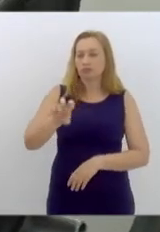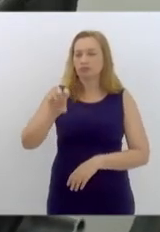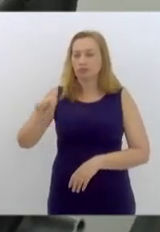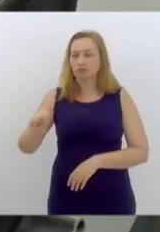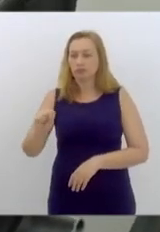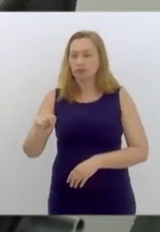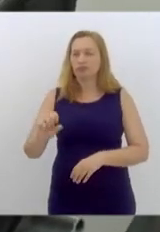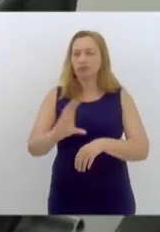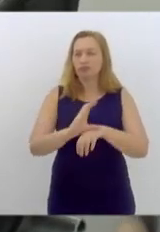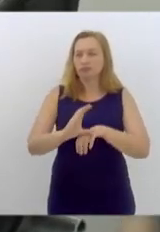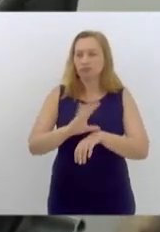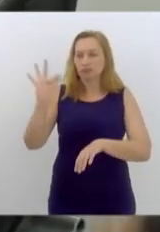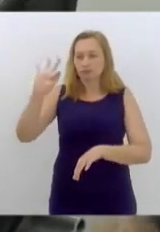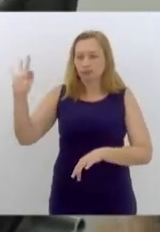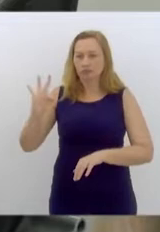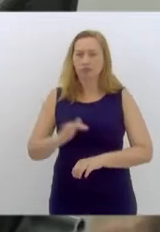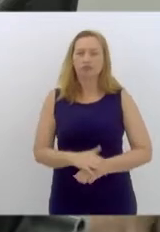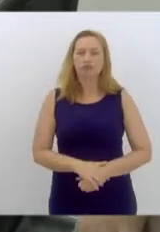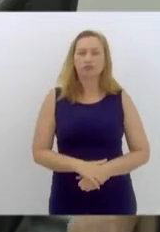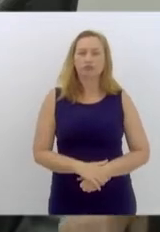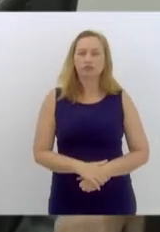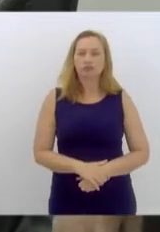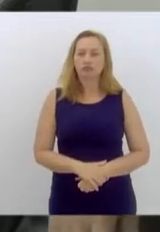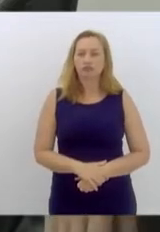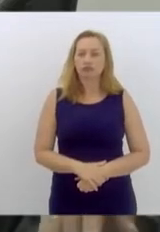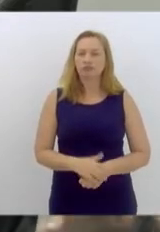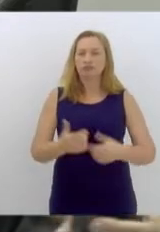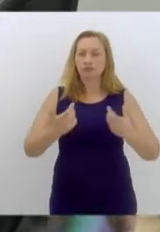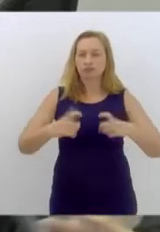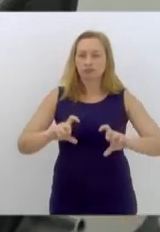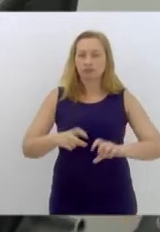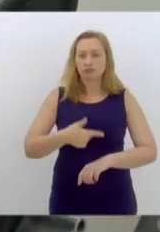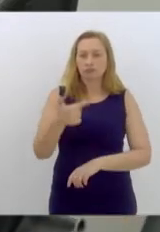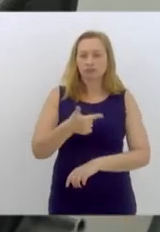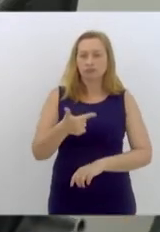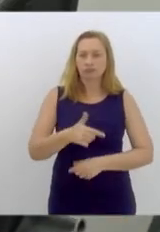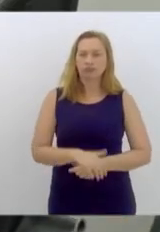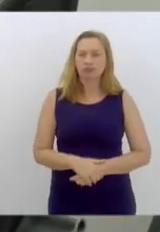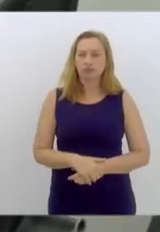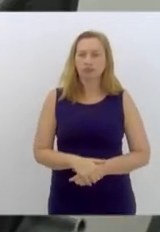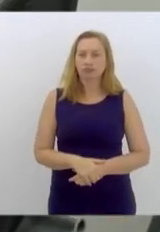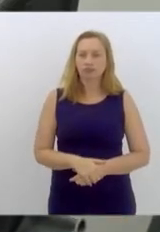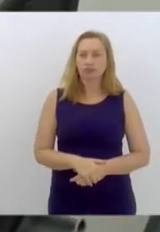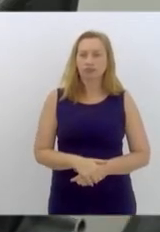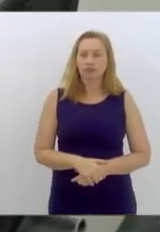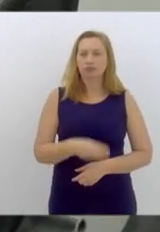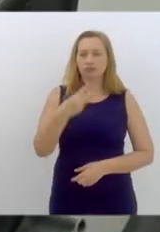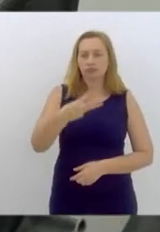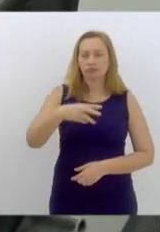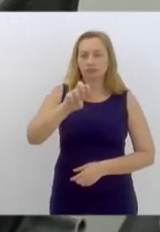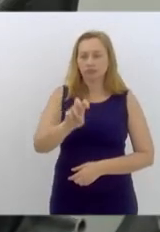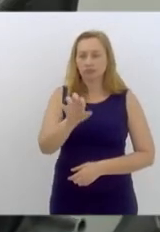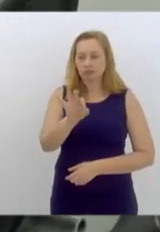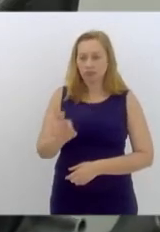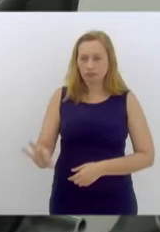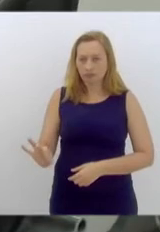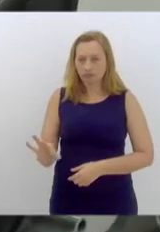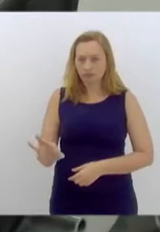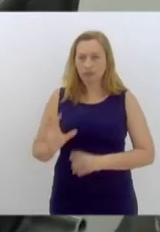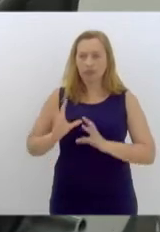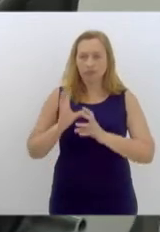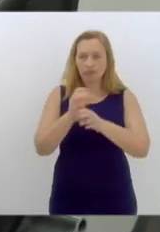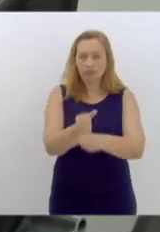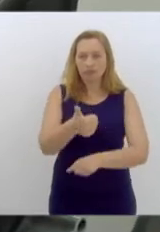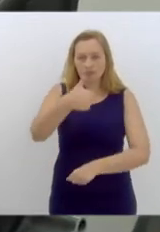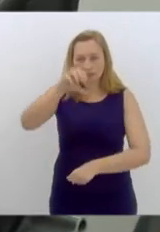158 da Constituição Federal. Parágrafo 2º. Dos 35%, para somar 100,